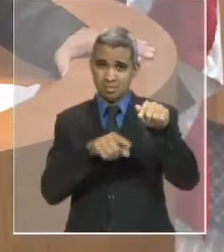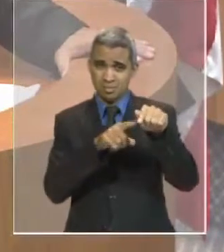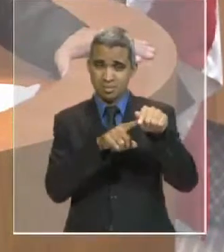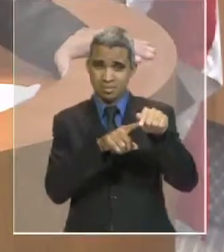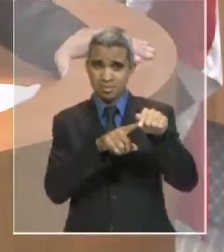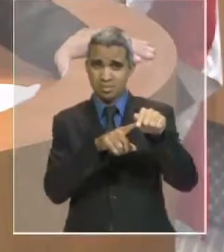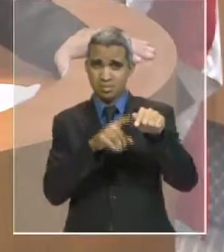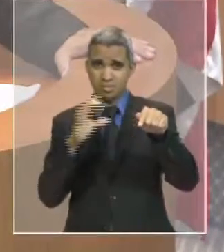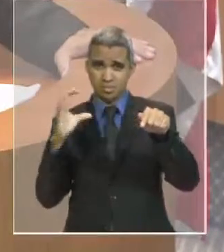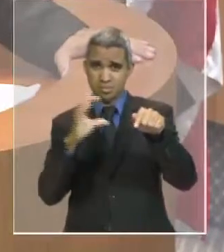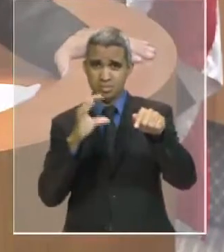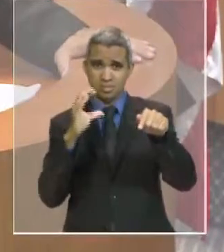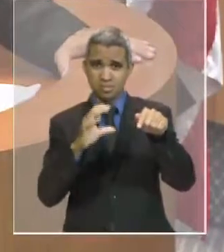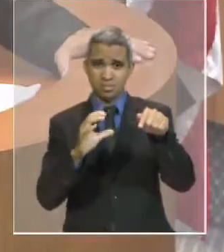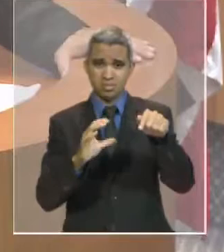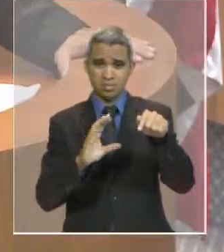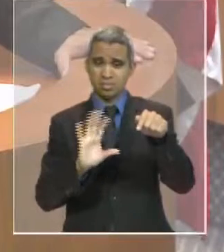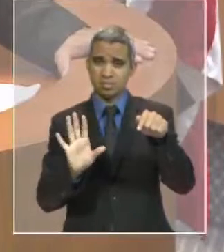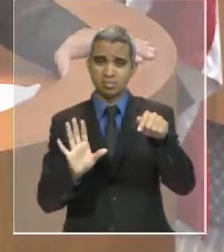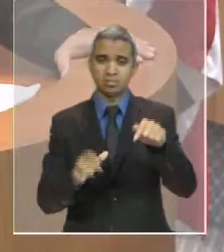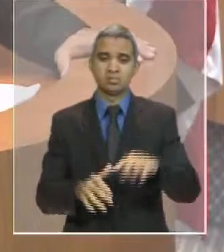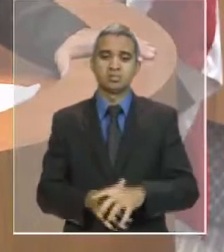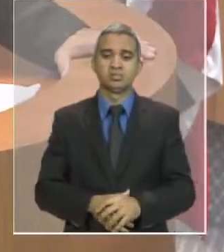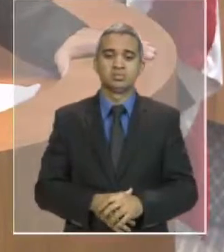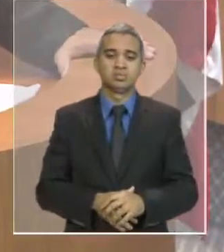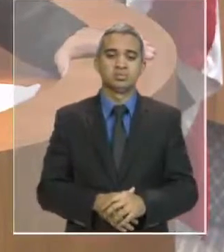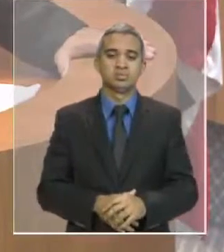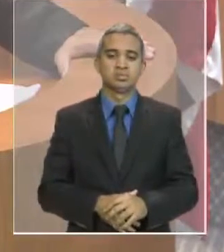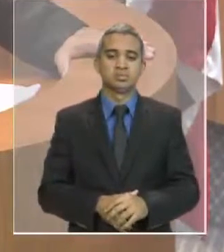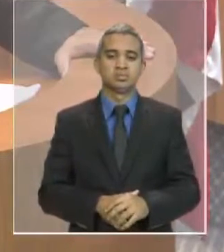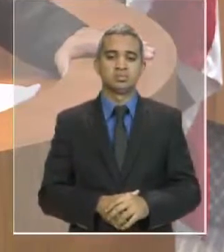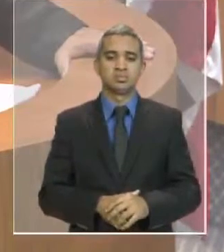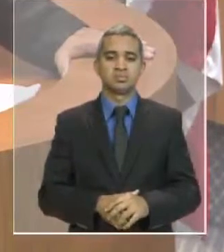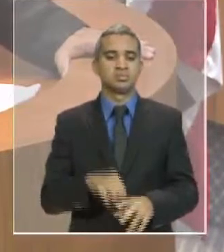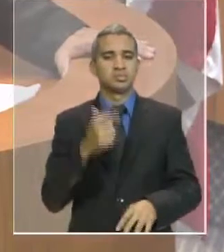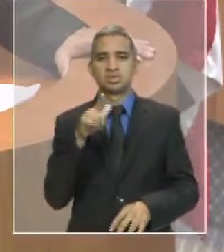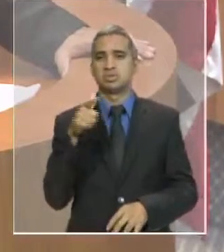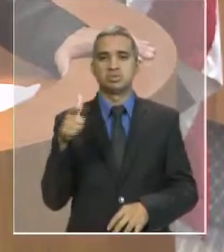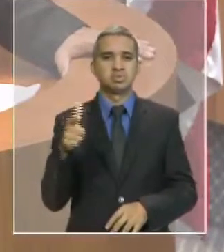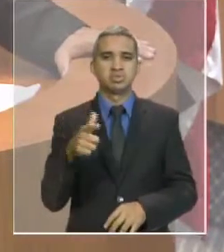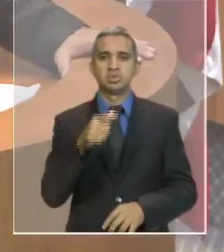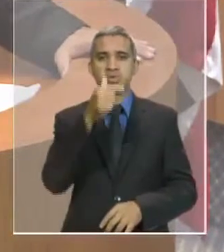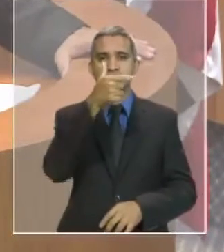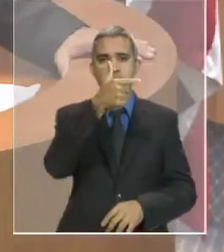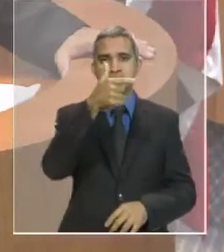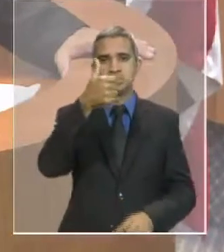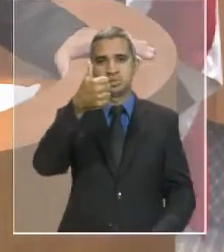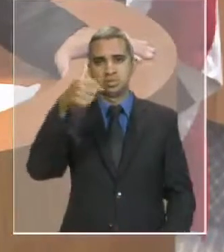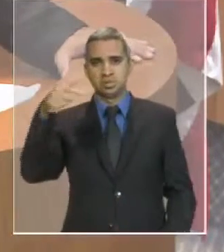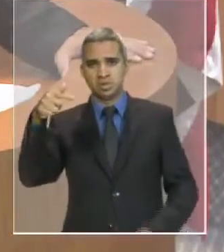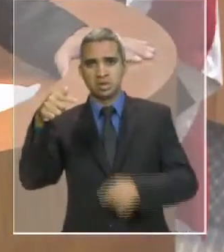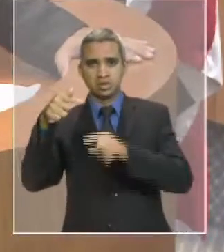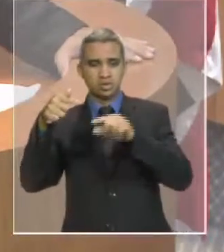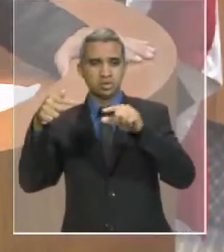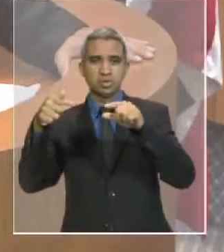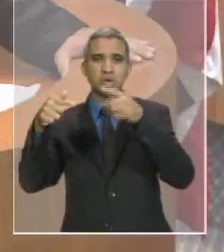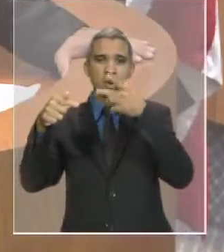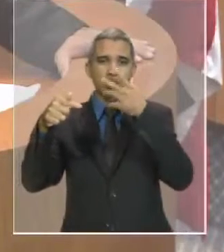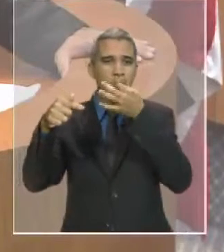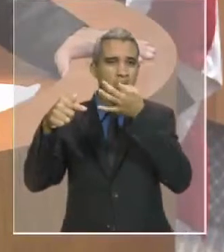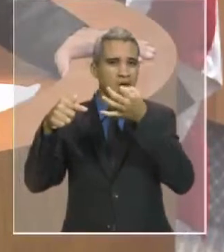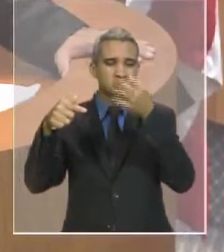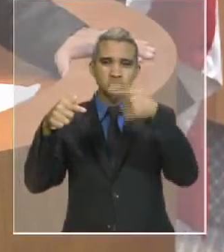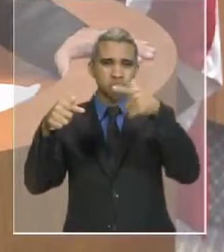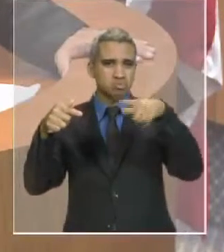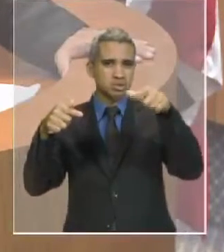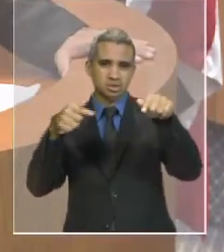generosidade, pelo que ele vem fazendo por algum município, não tem. De 217, não tem 7. Aqui